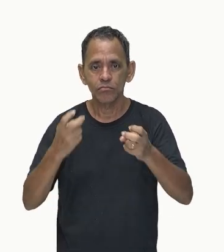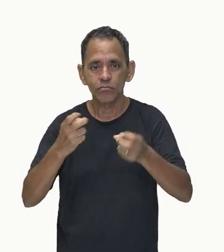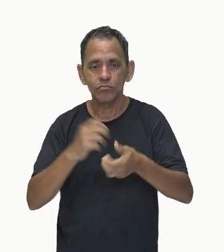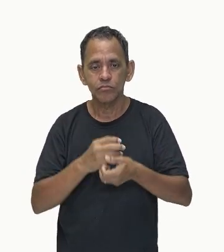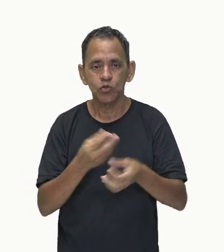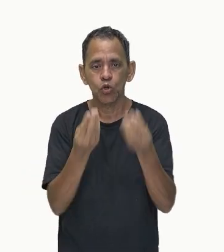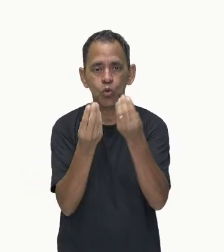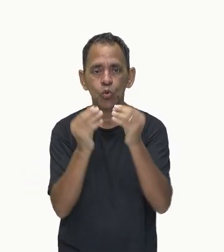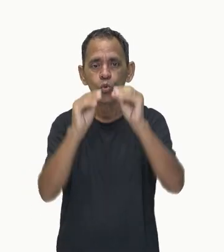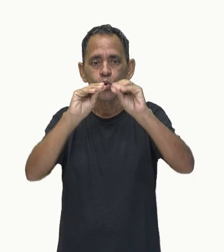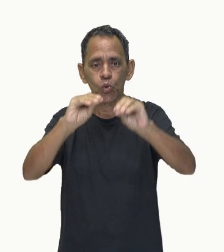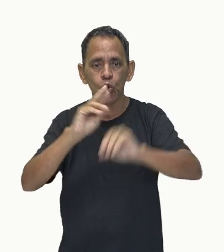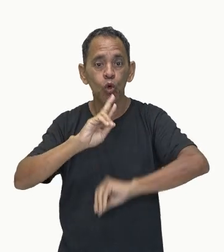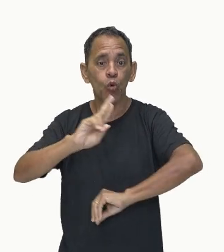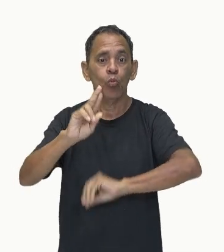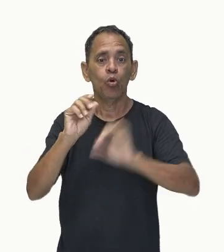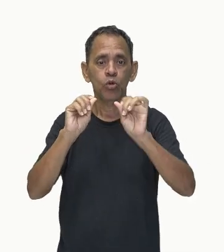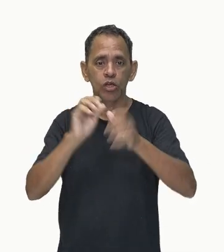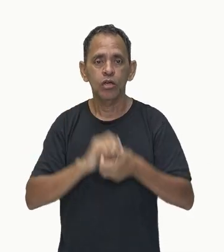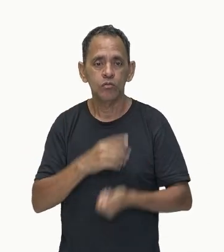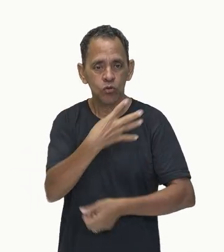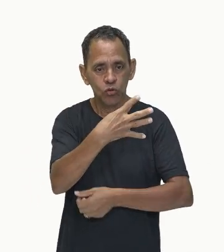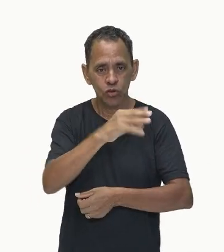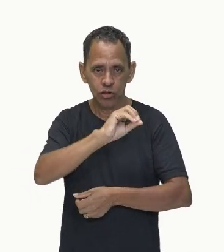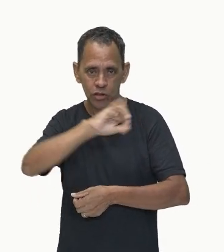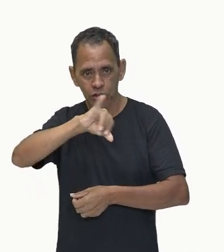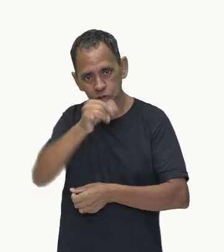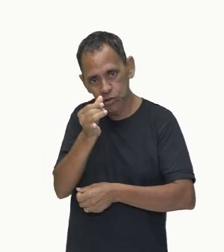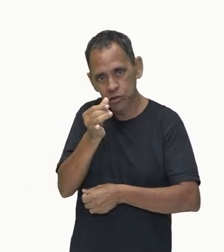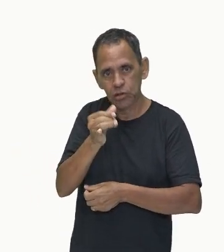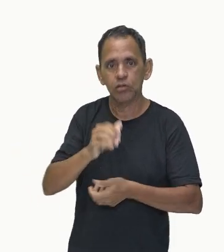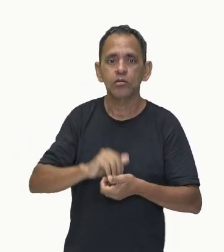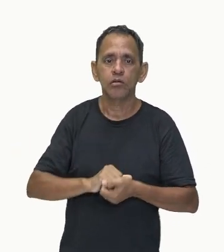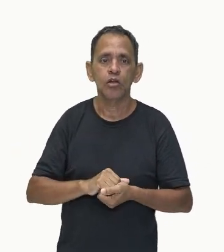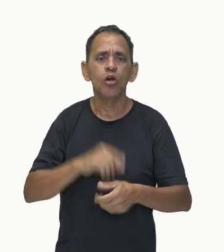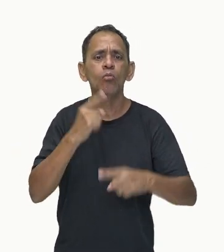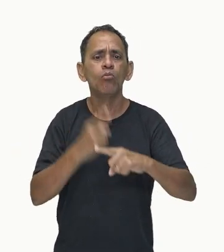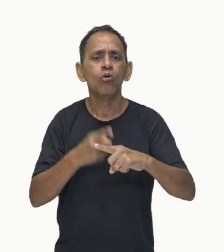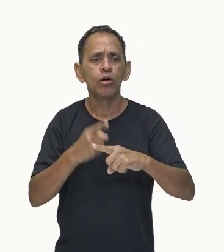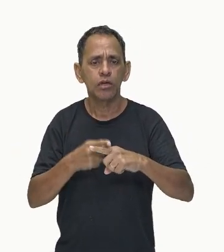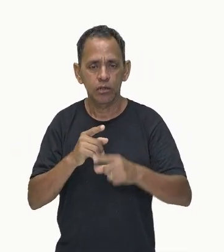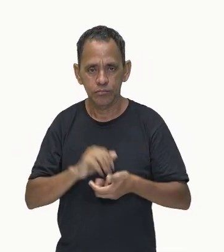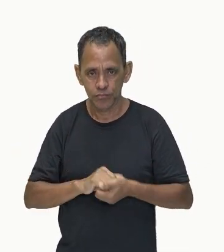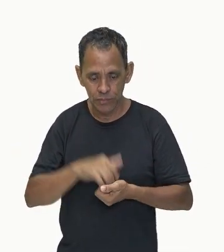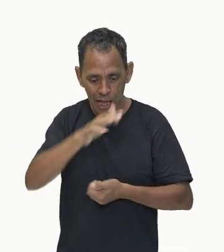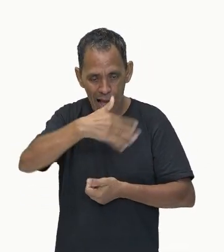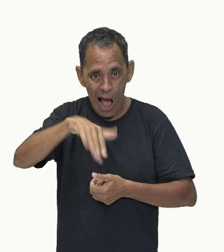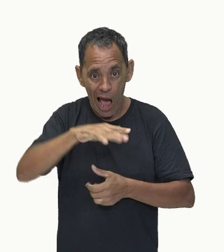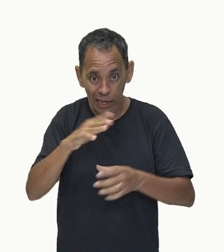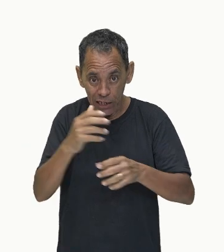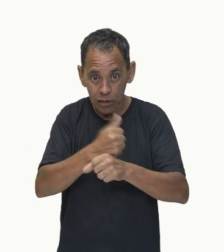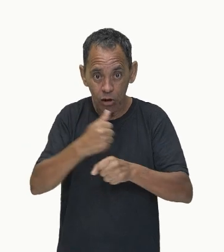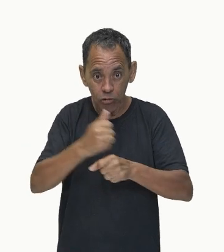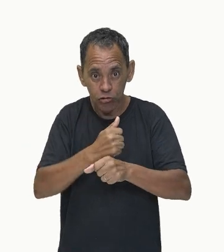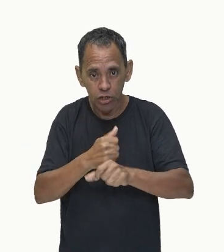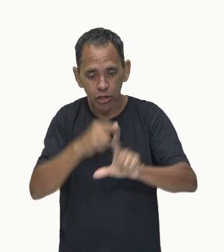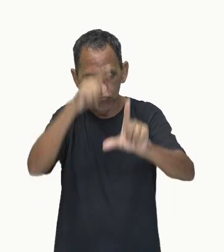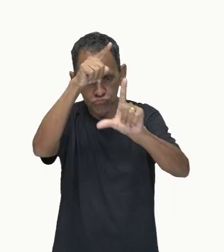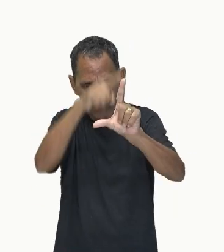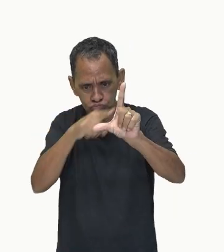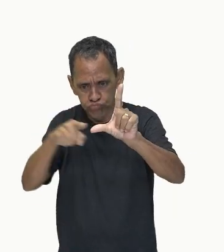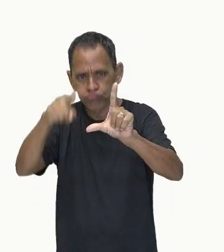é um trabalho positivo, porque a área que eu calculei está acima do eixo das abscissas. E aí o trabalho é